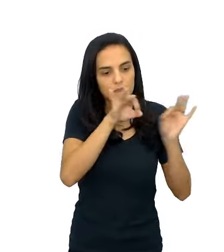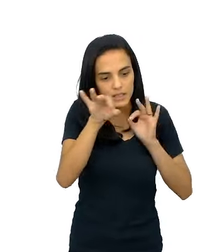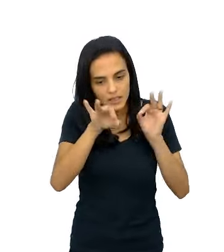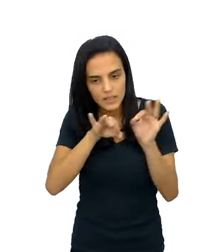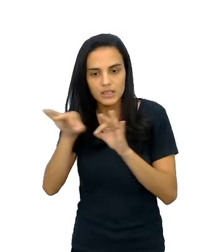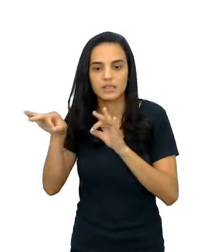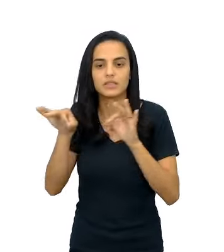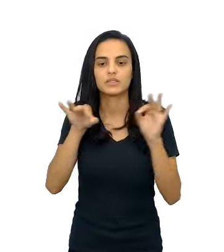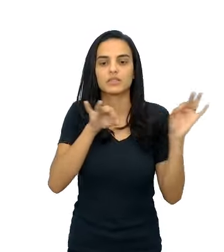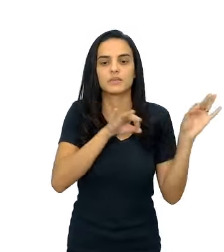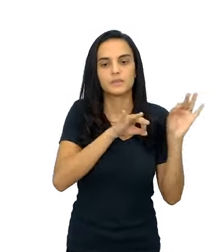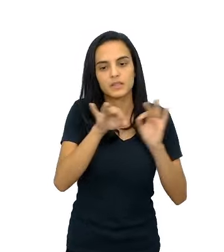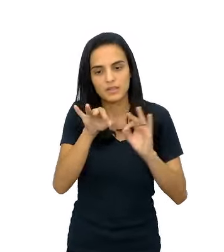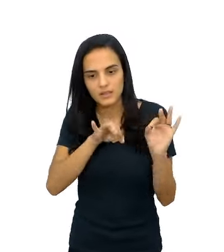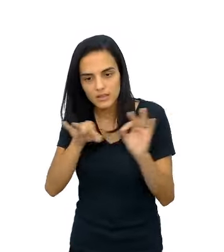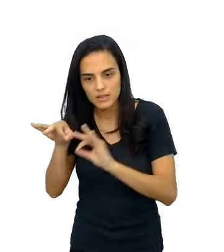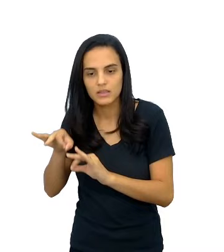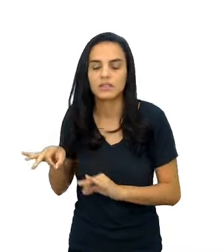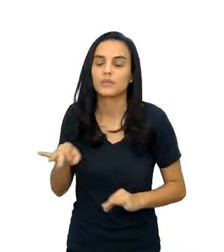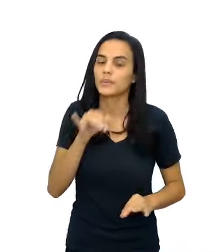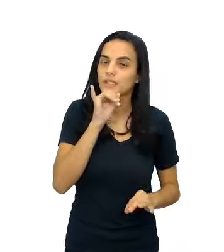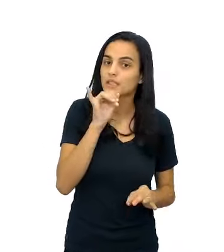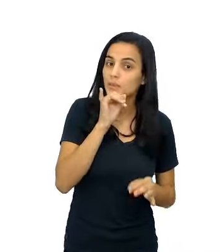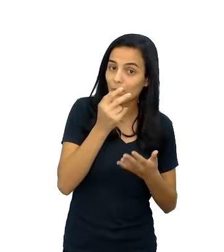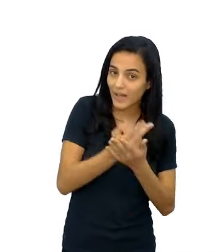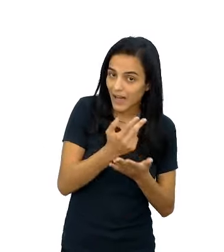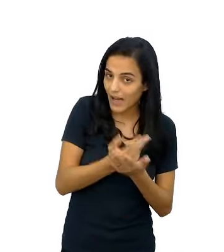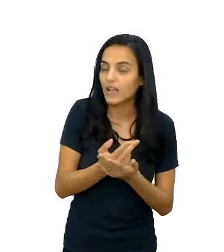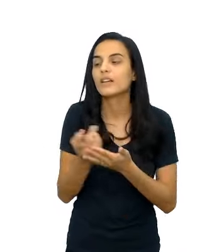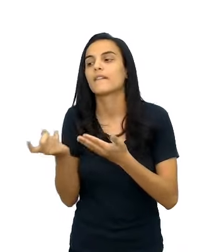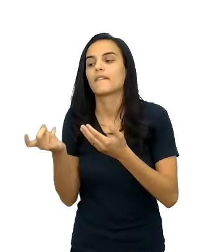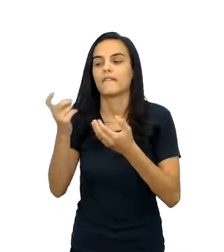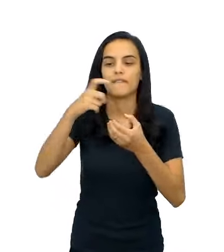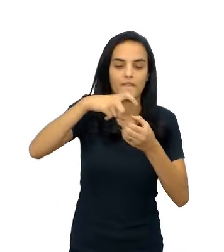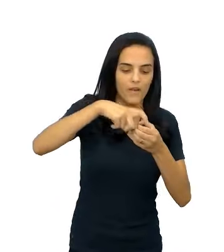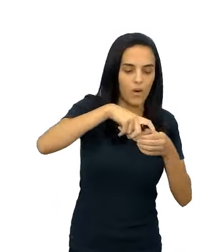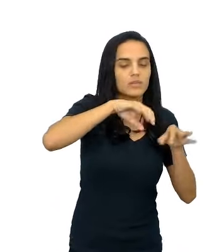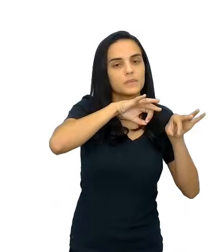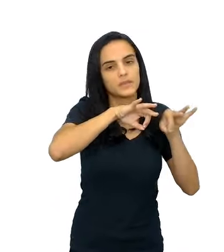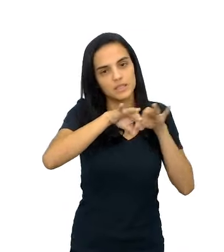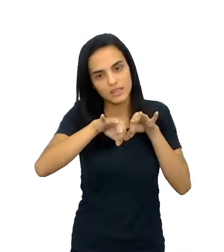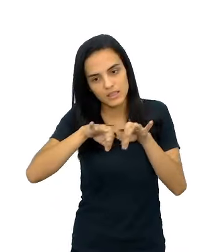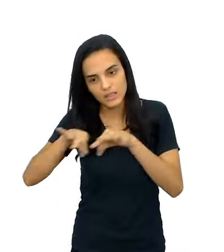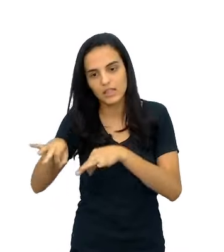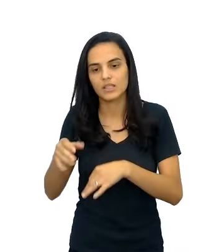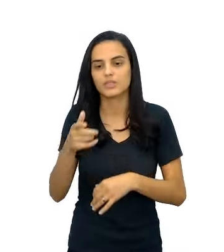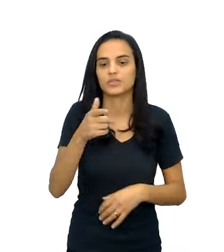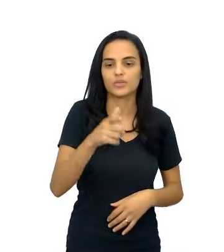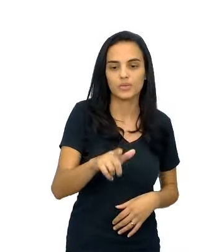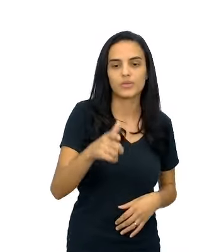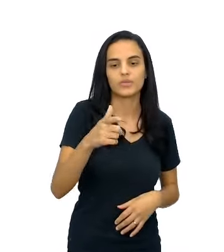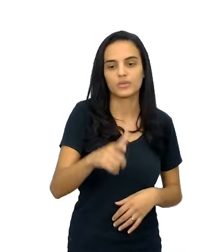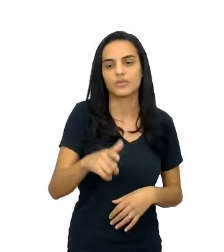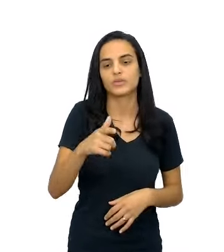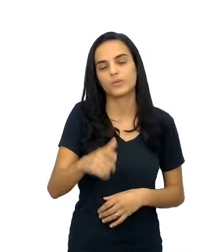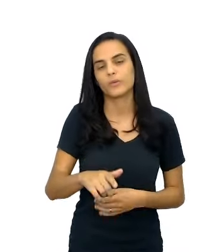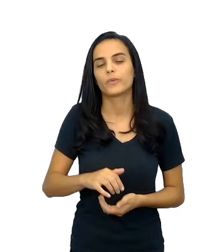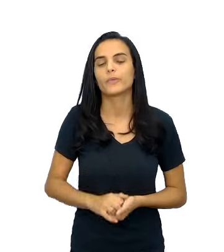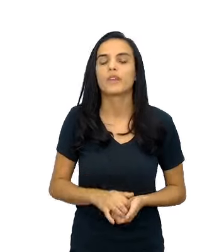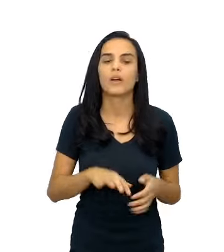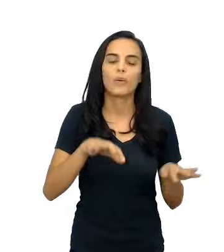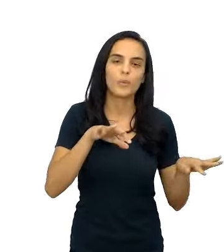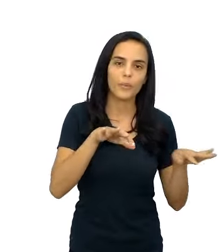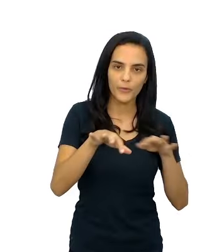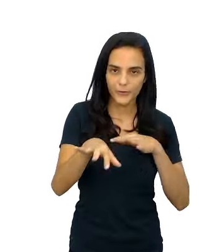replaneja, dá alguma coisa errada, a gente volta a replanejar, né? A gente vê algum entrave, a gente volta a replanejar. É um